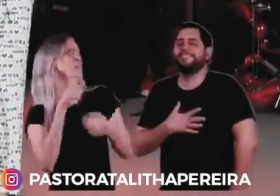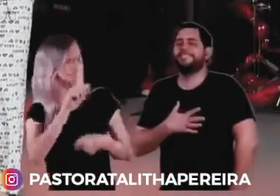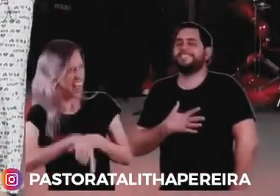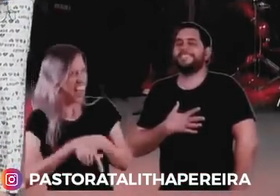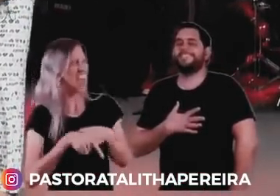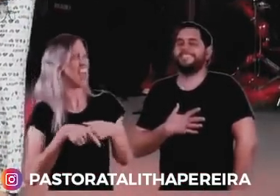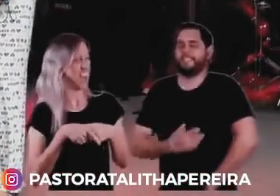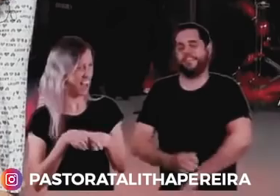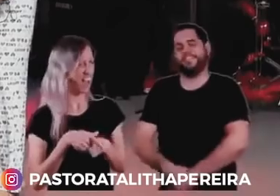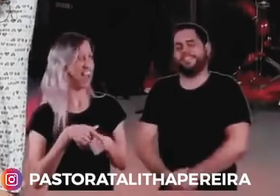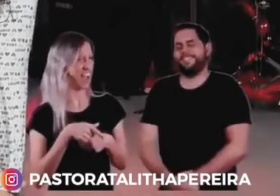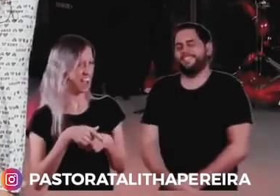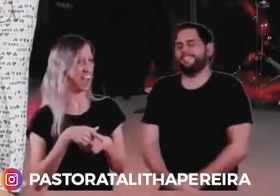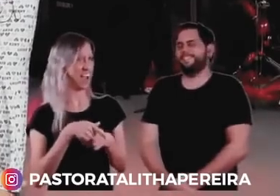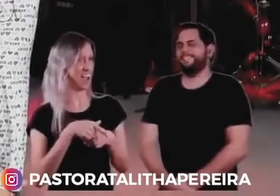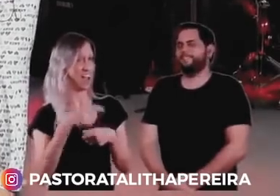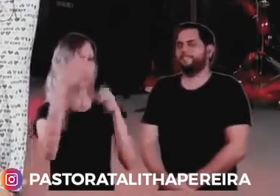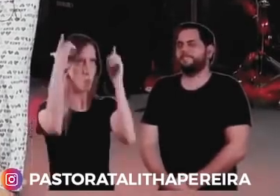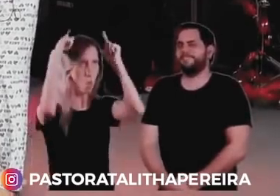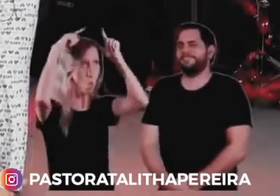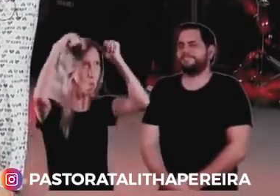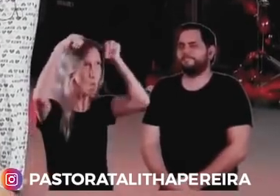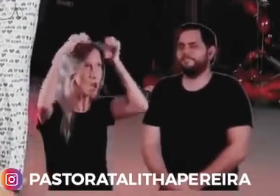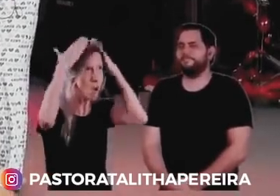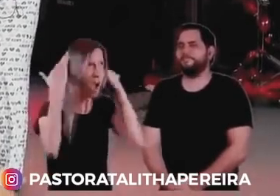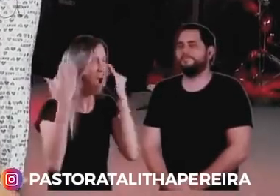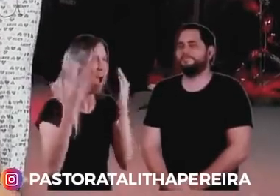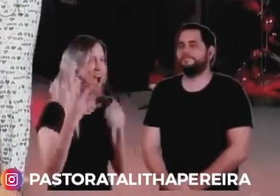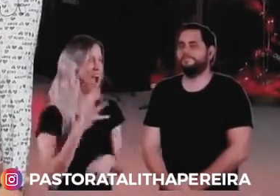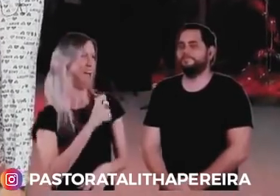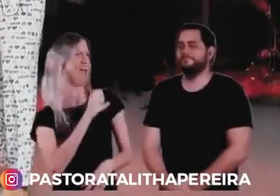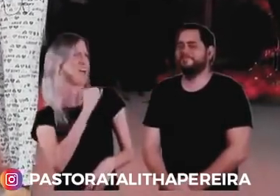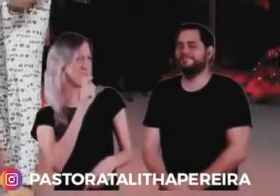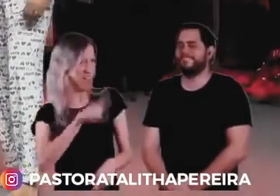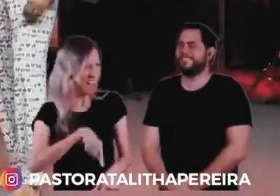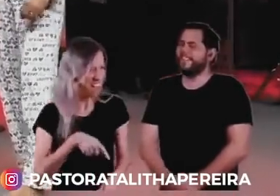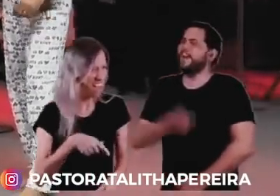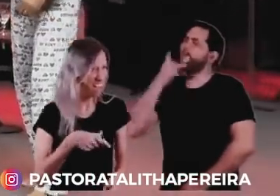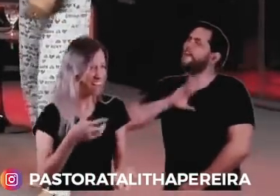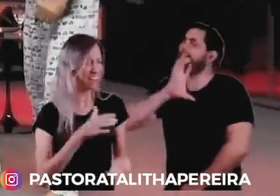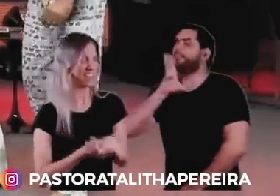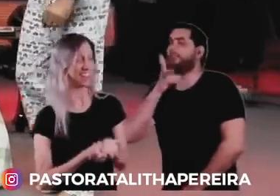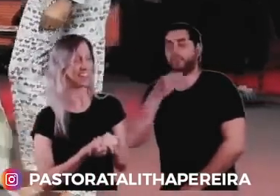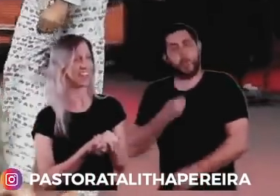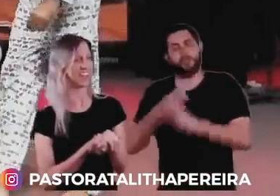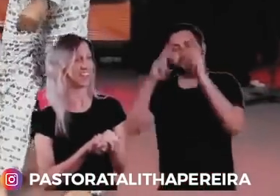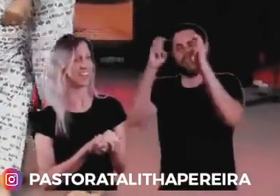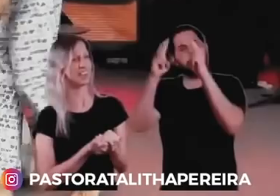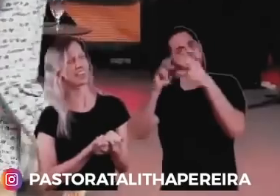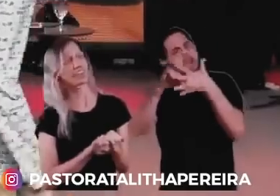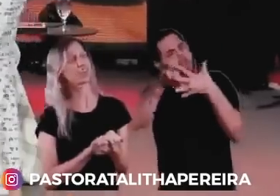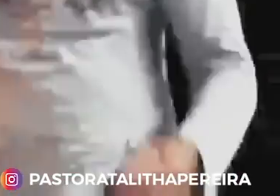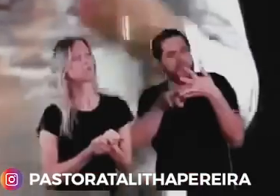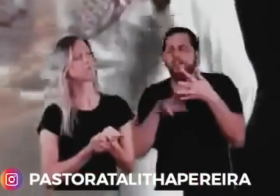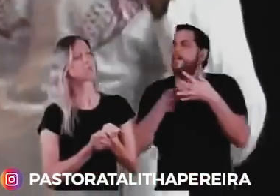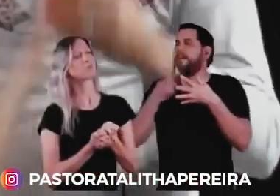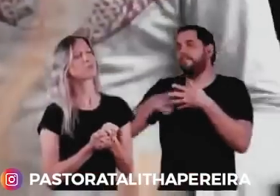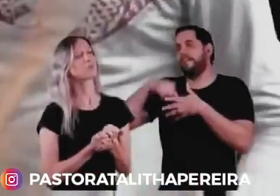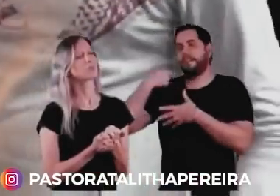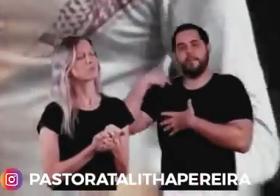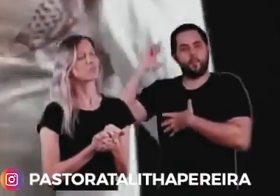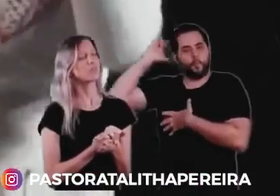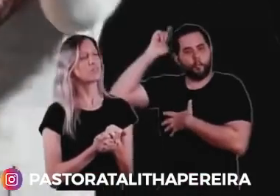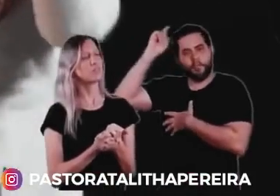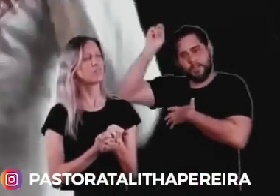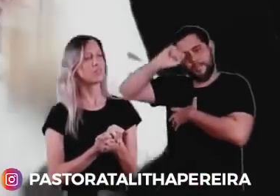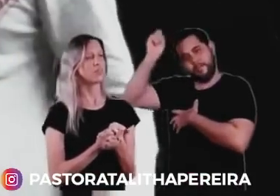maravilhosas? E essa sua careca sedutora? Fale de tudo. Fale de tudo, mas não fale da